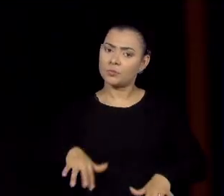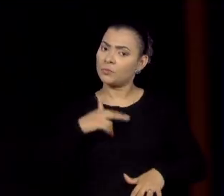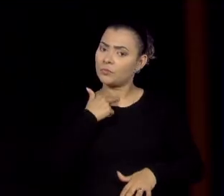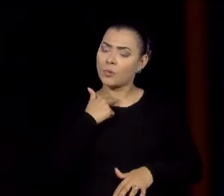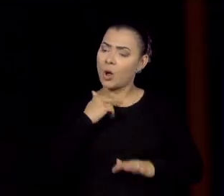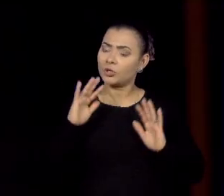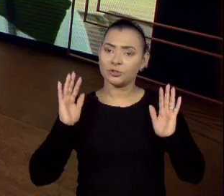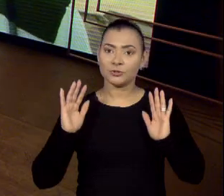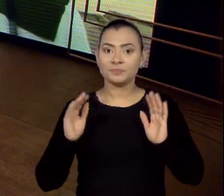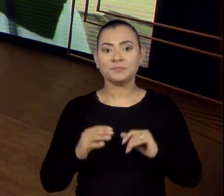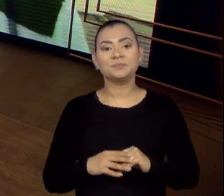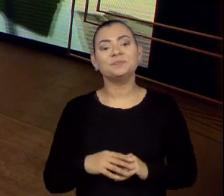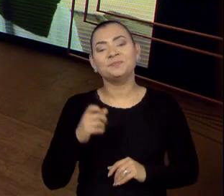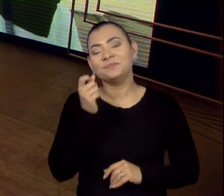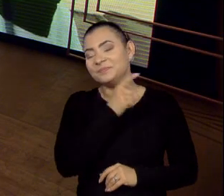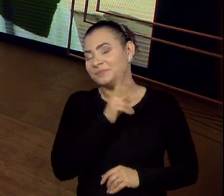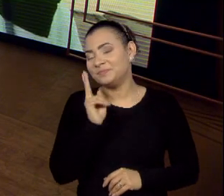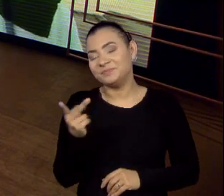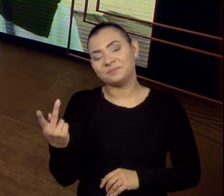É o seguinte, Zé,